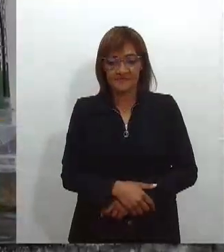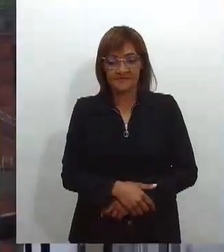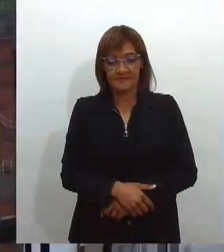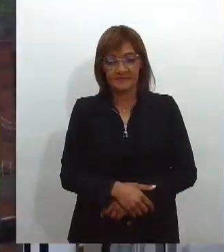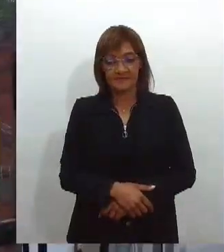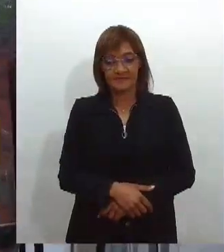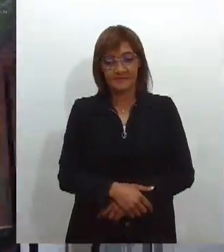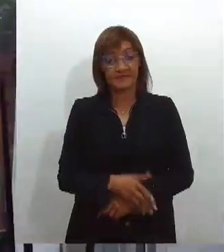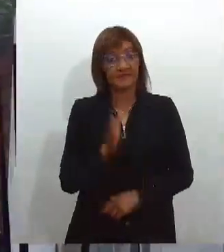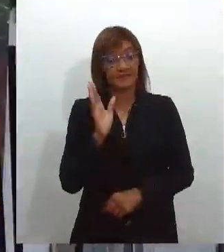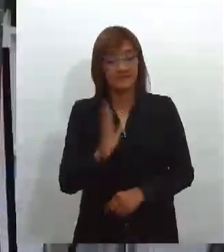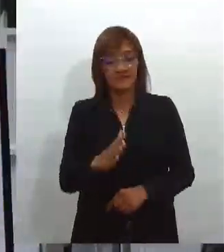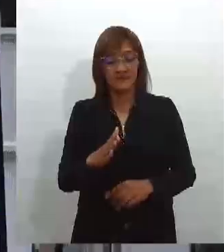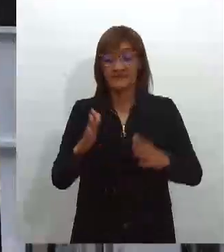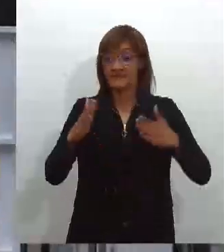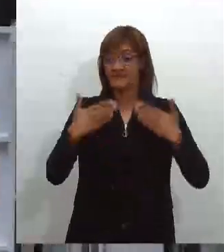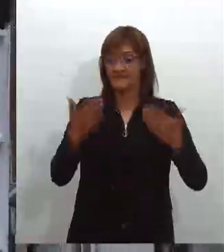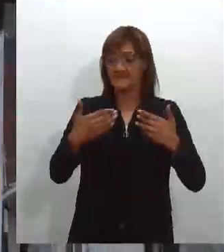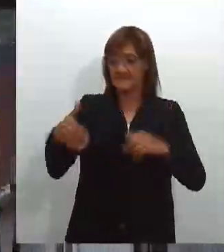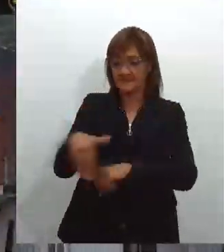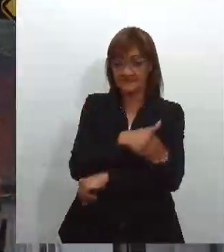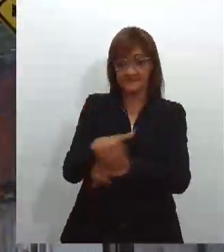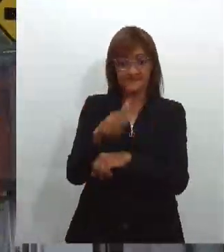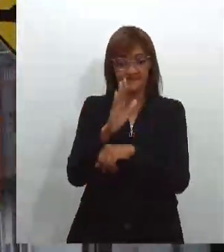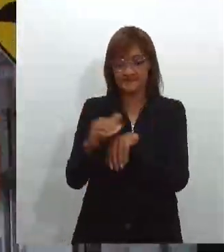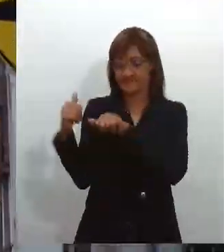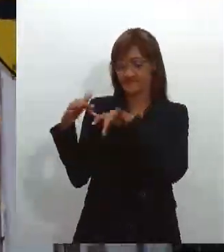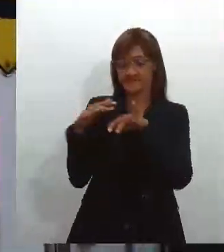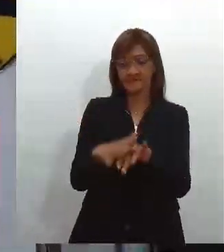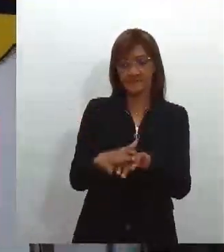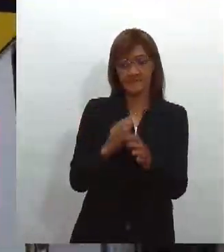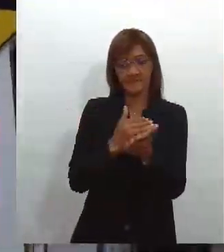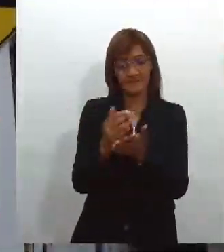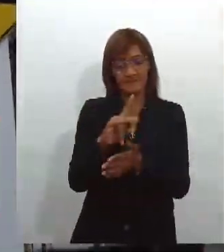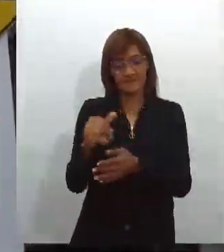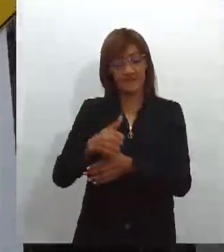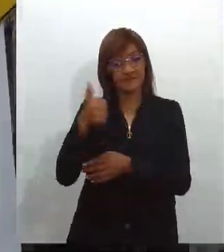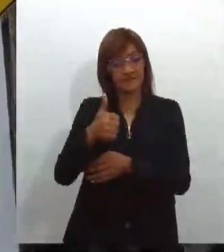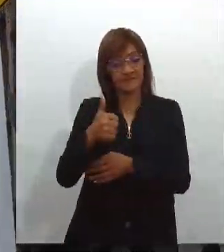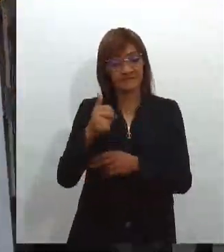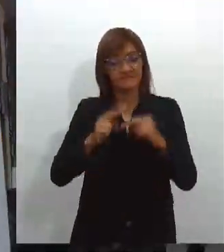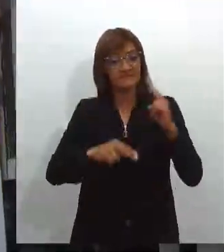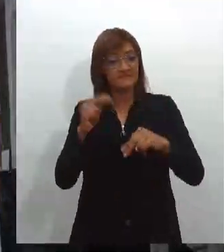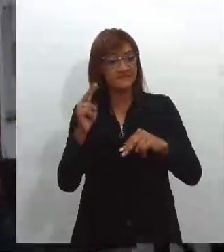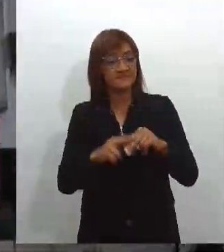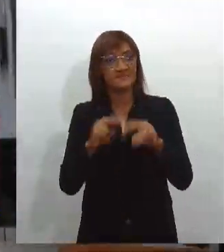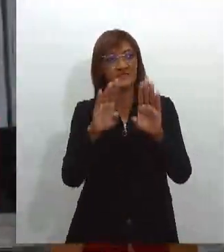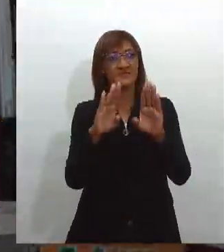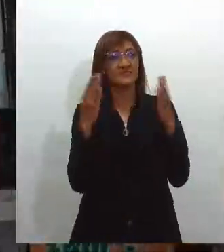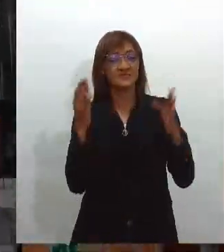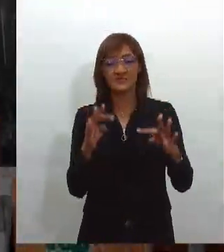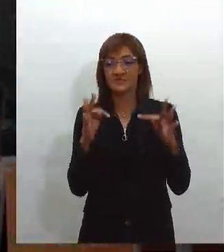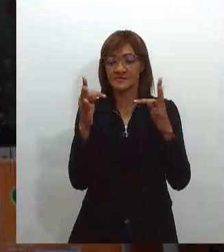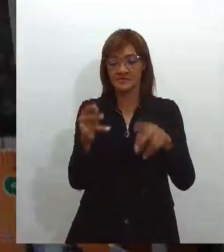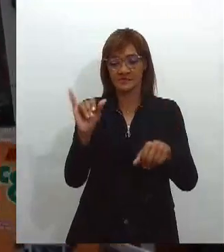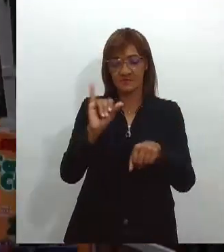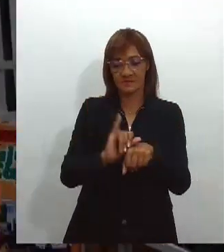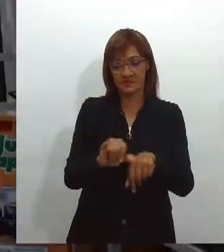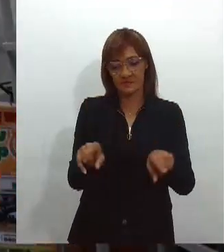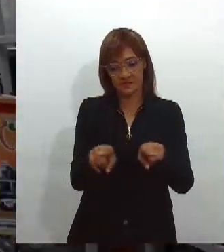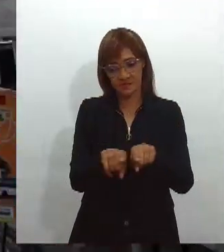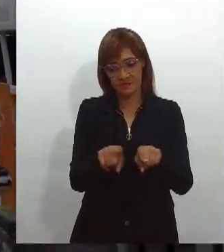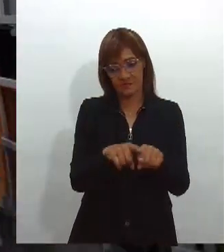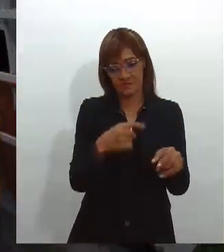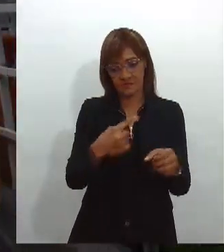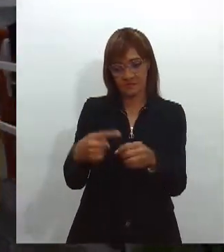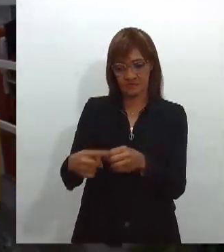conta das ruas desde o dia 1º de junho, com celebrações em toda a capital e também no interior. Como prova do